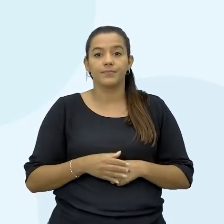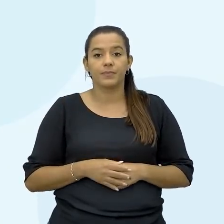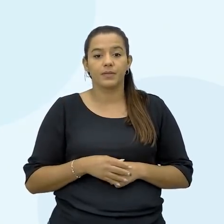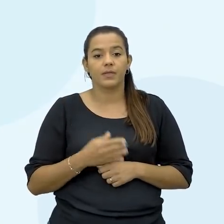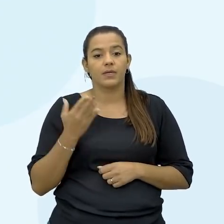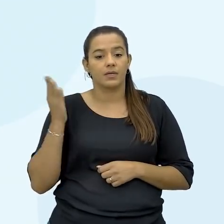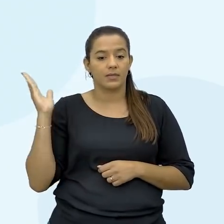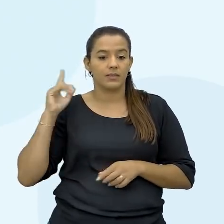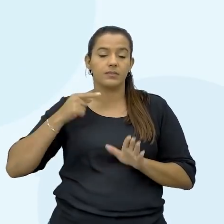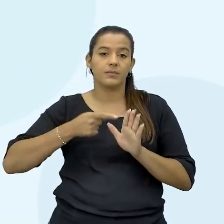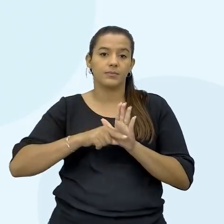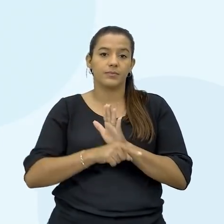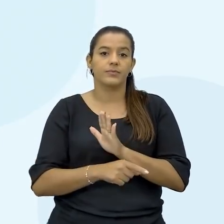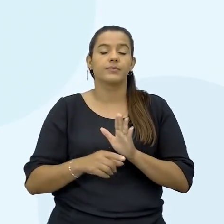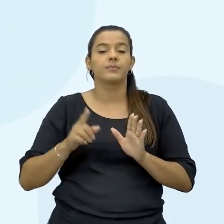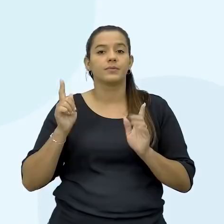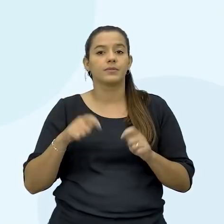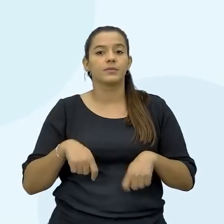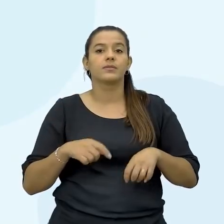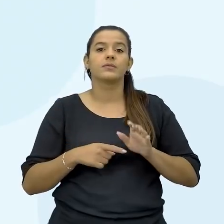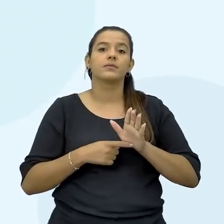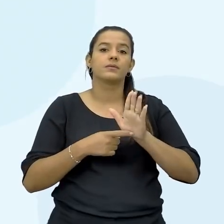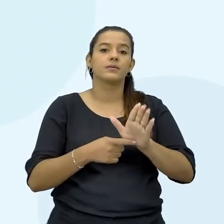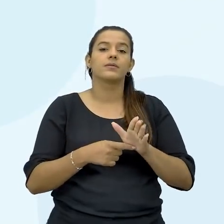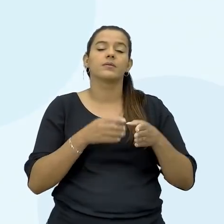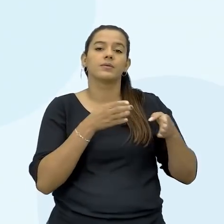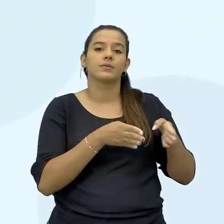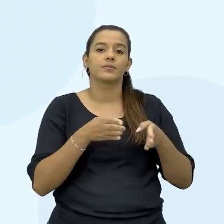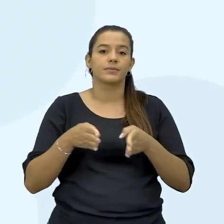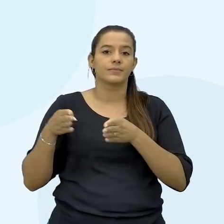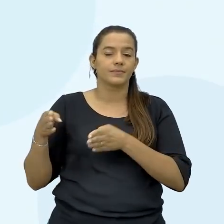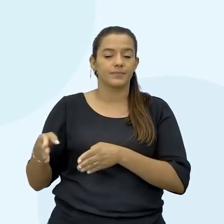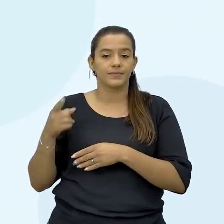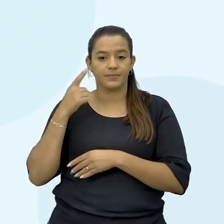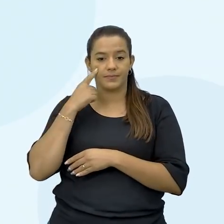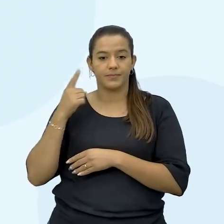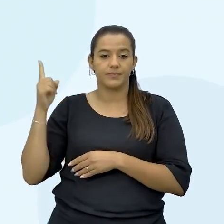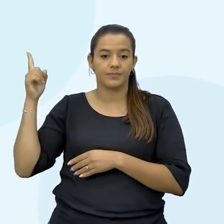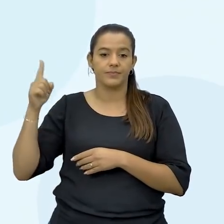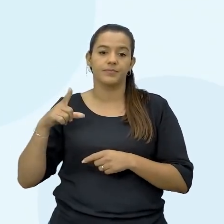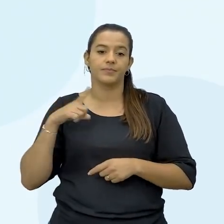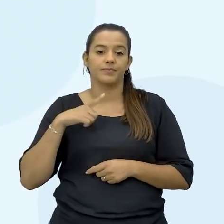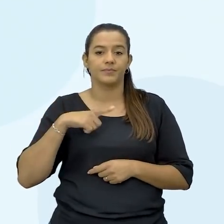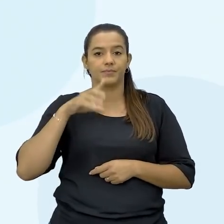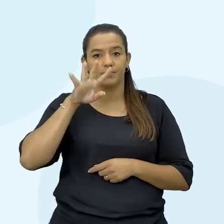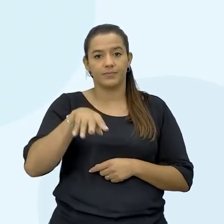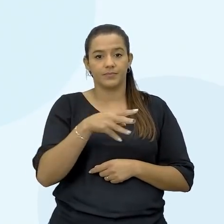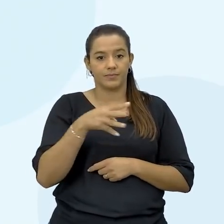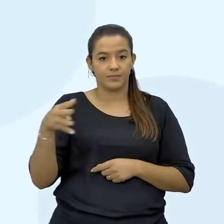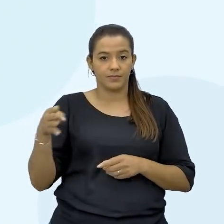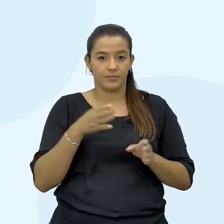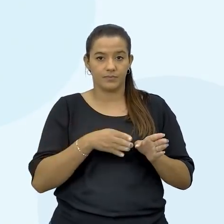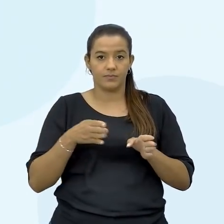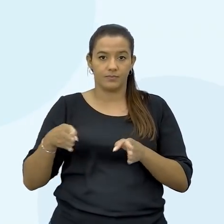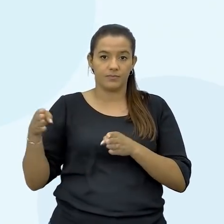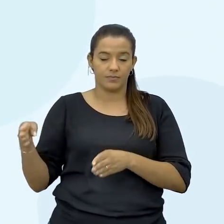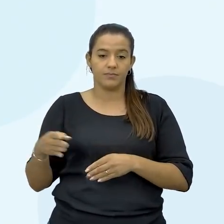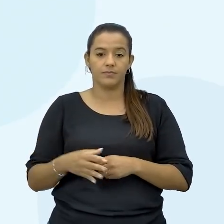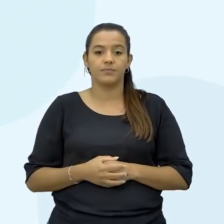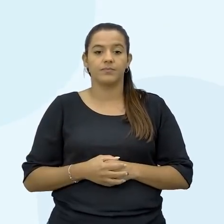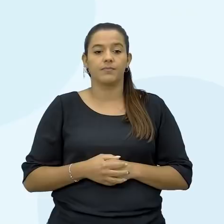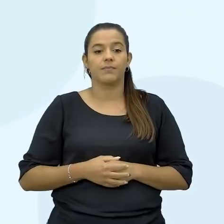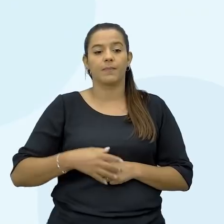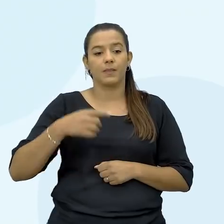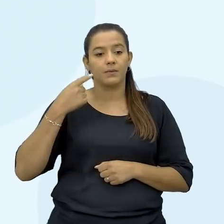aprofundamentos curriculares nas áreas do conhecimento estão organizados, como vocês estão vendo aí no quadro, em unidades curriculares.